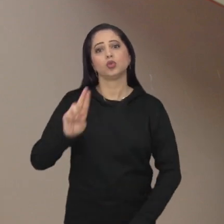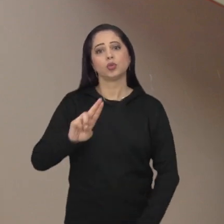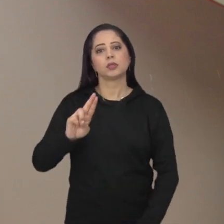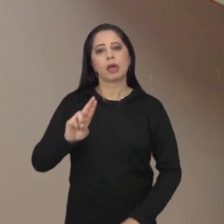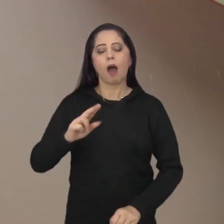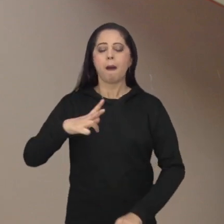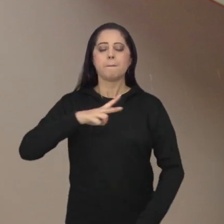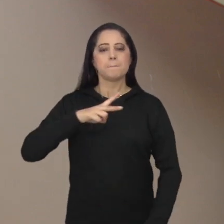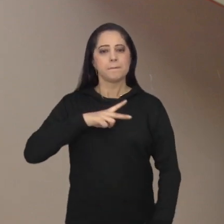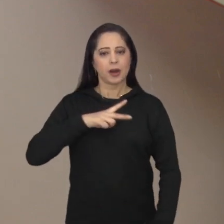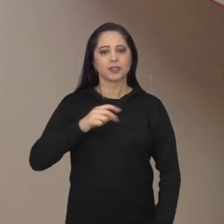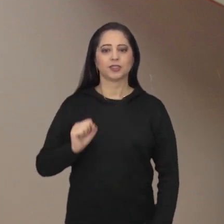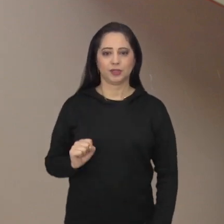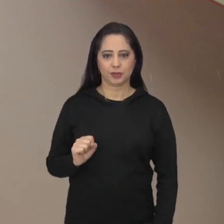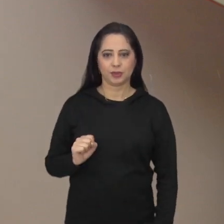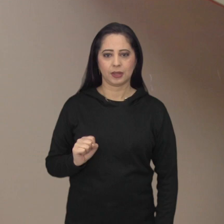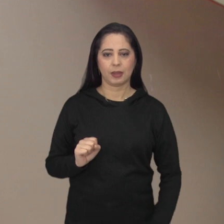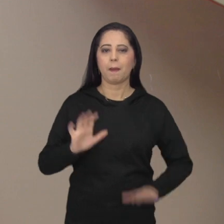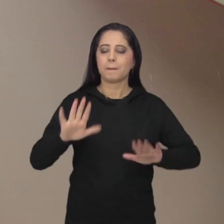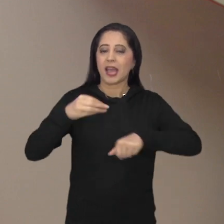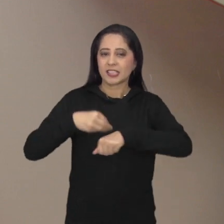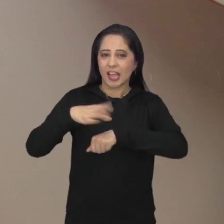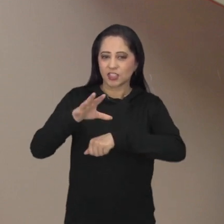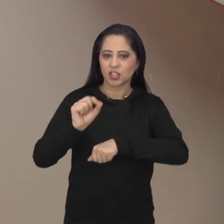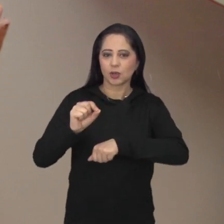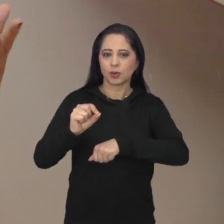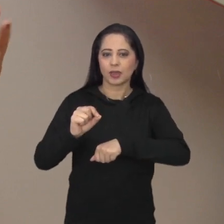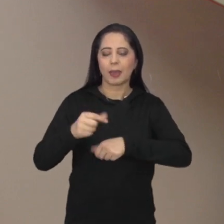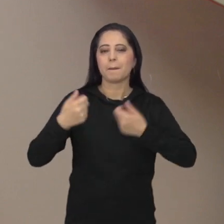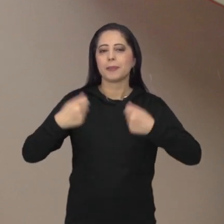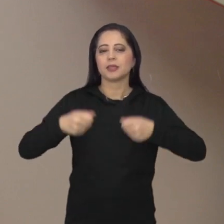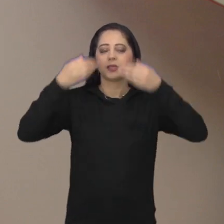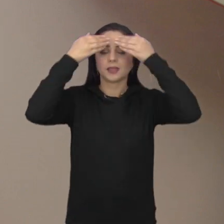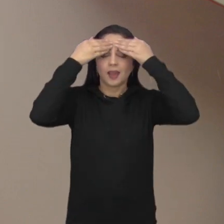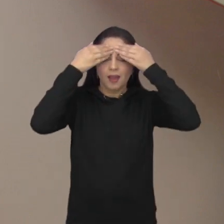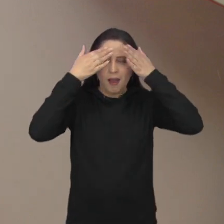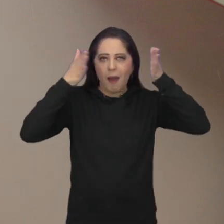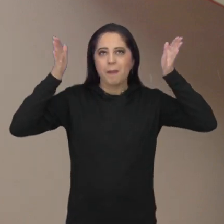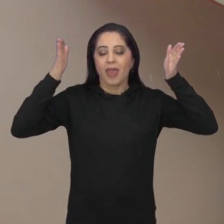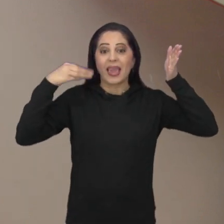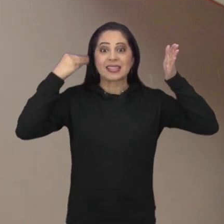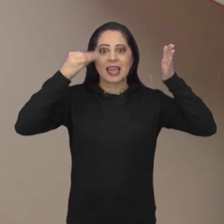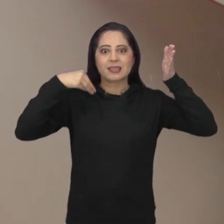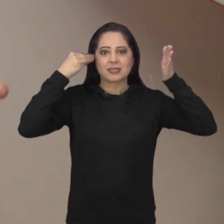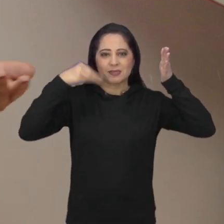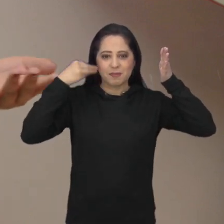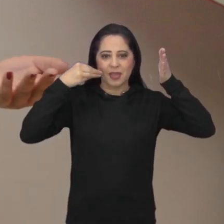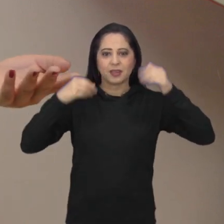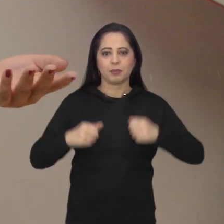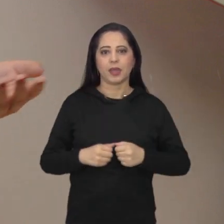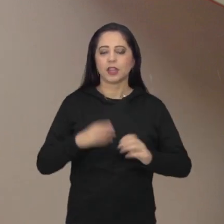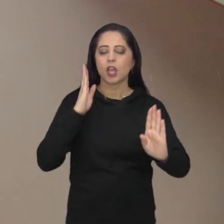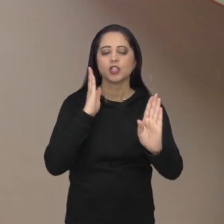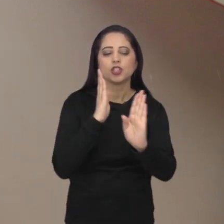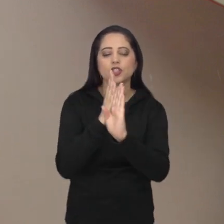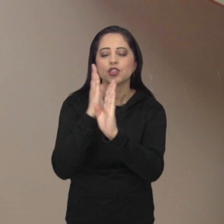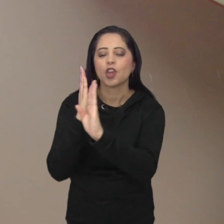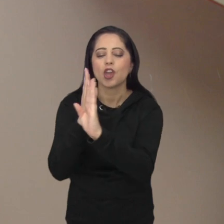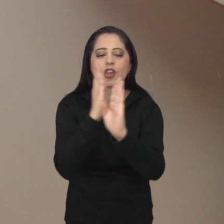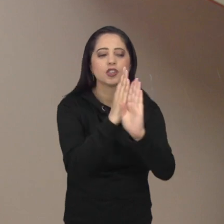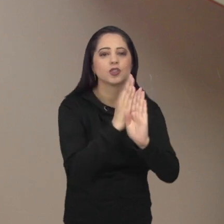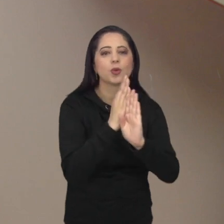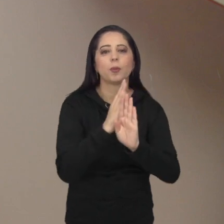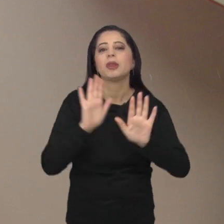e ensinamentos. A dica é abrir a cabeça para experimentá-los e descobrir